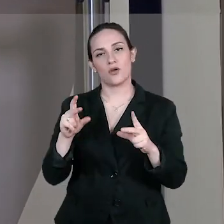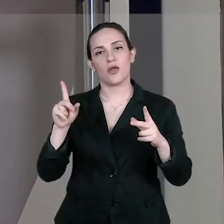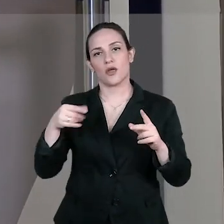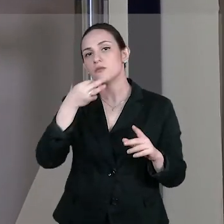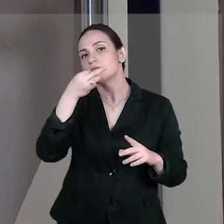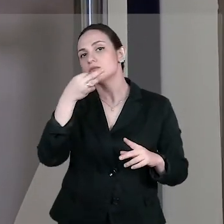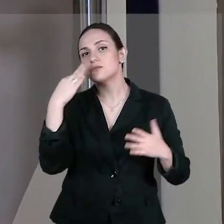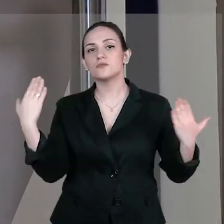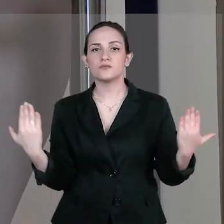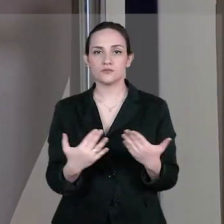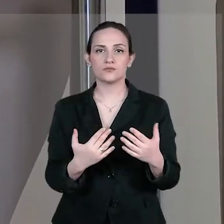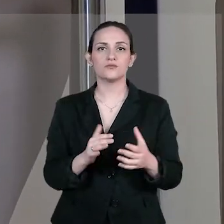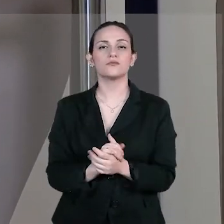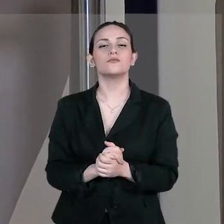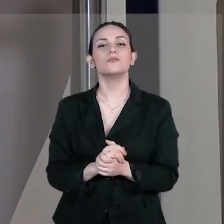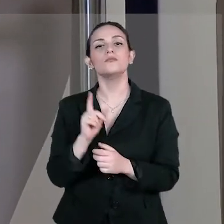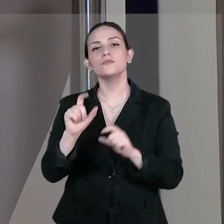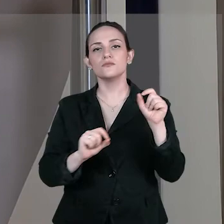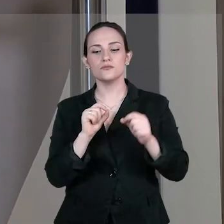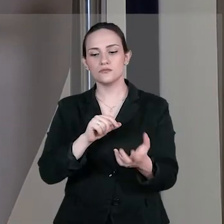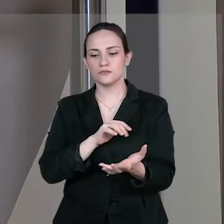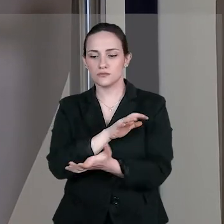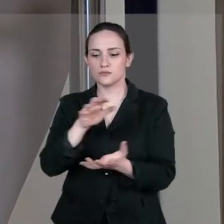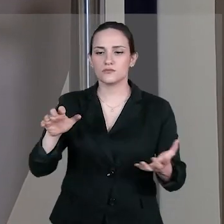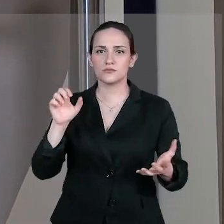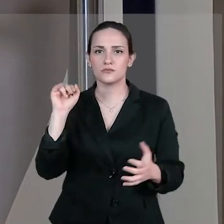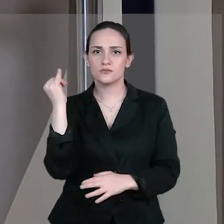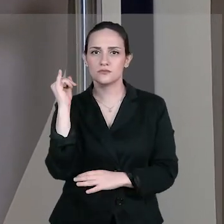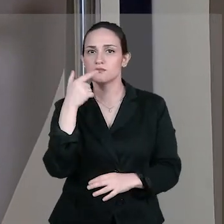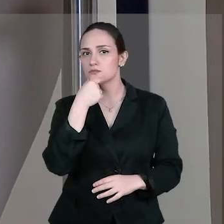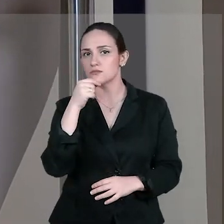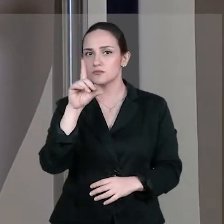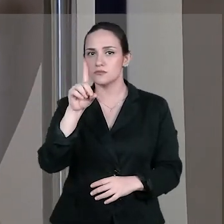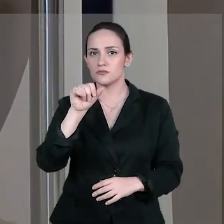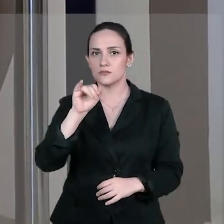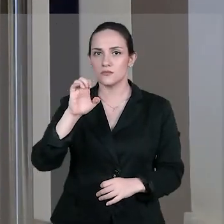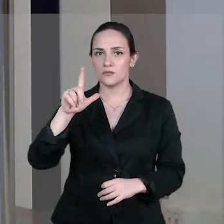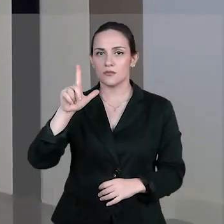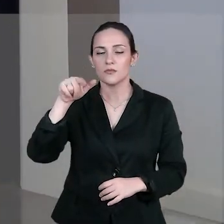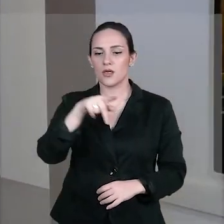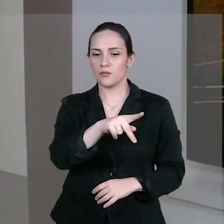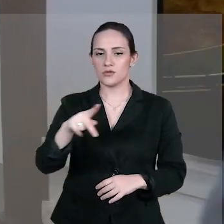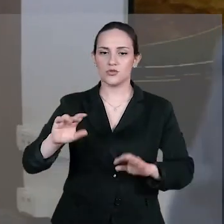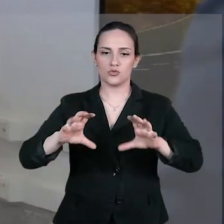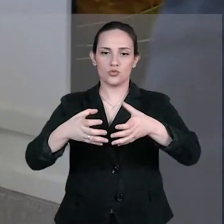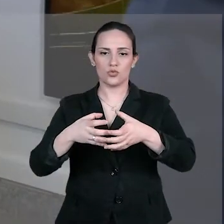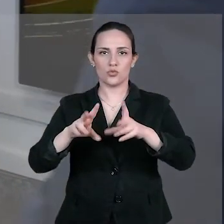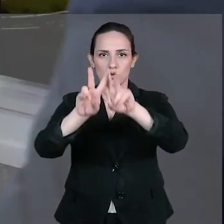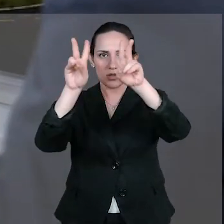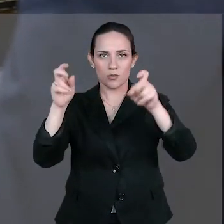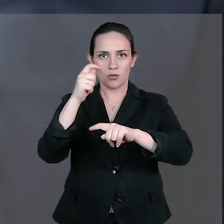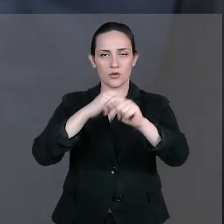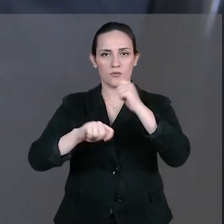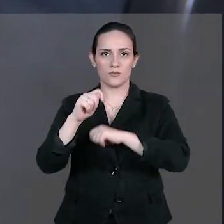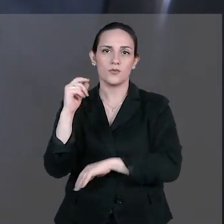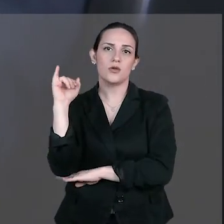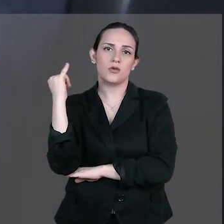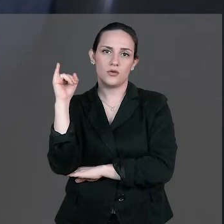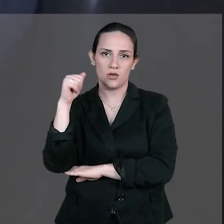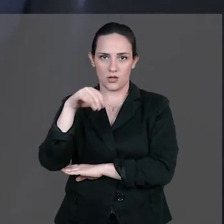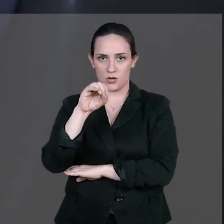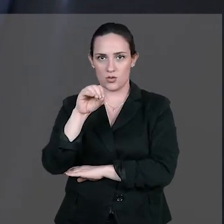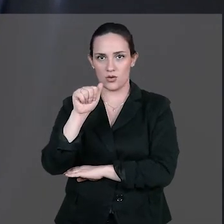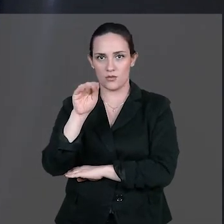agora. Esse foi o ponto de vista de hoje. Nós abordamos a reforma tributária com Daniel Pascoaloto, presidente da Comissão de